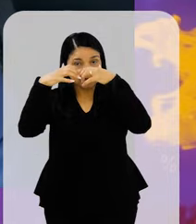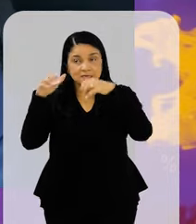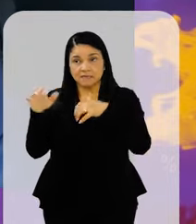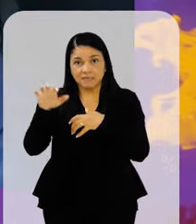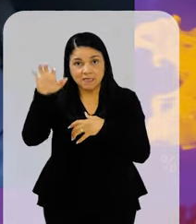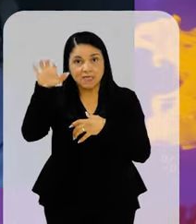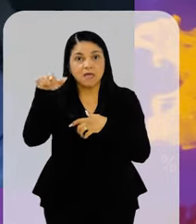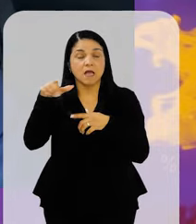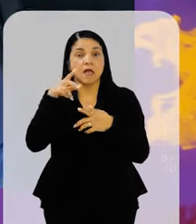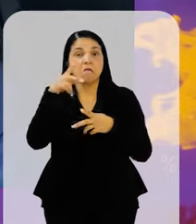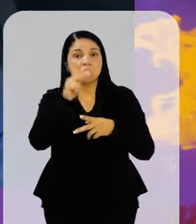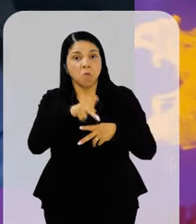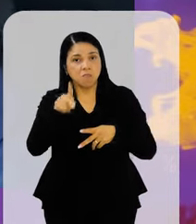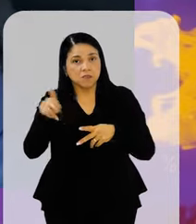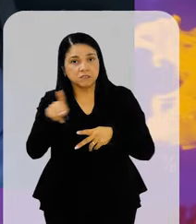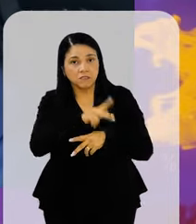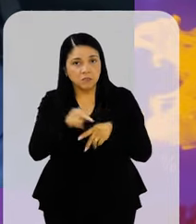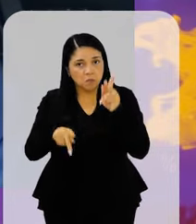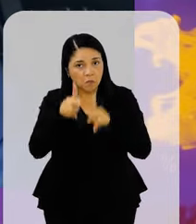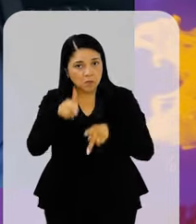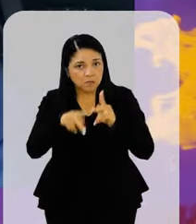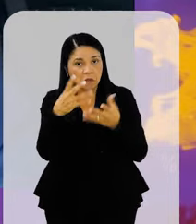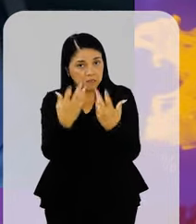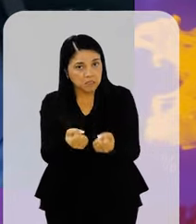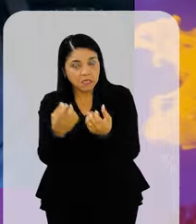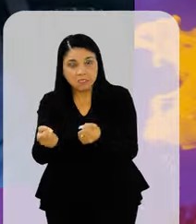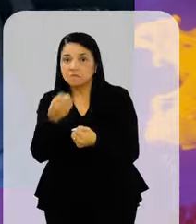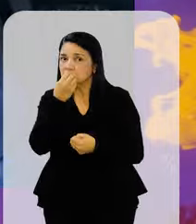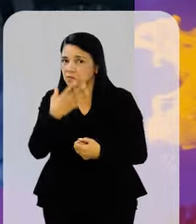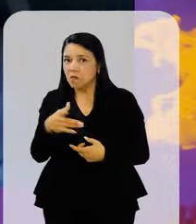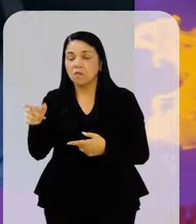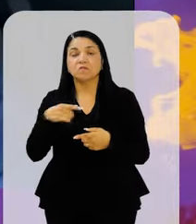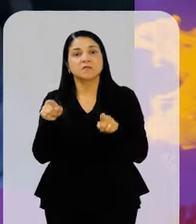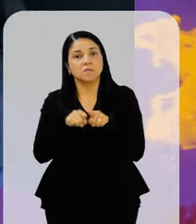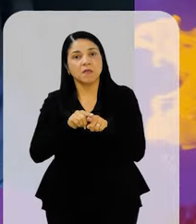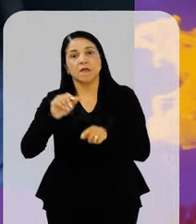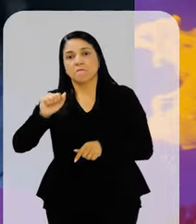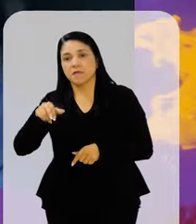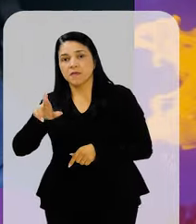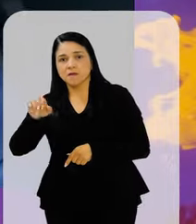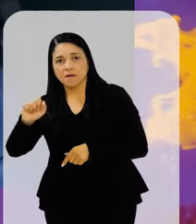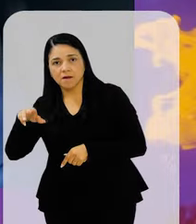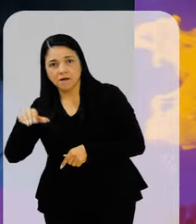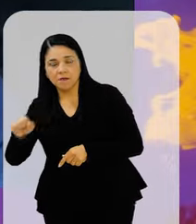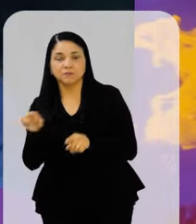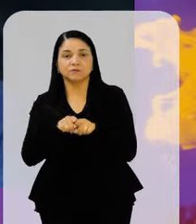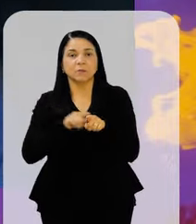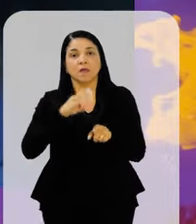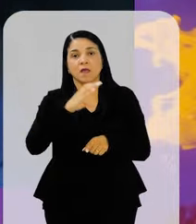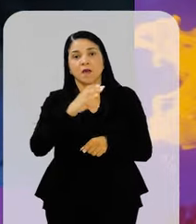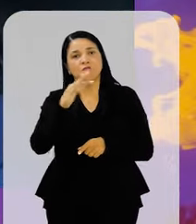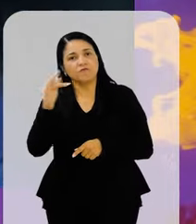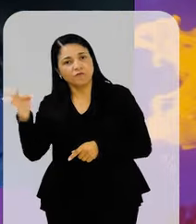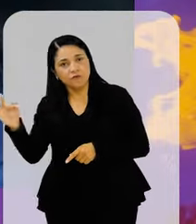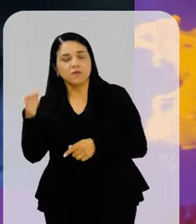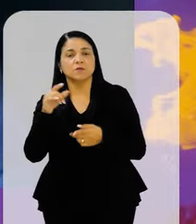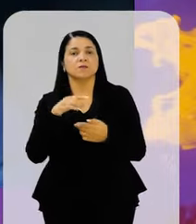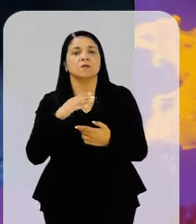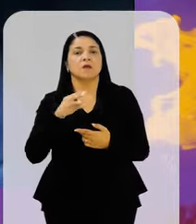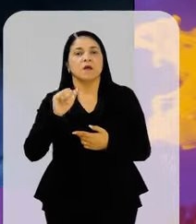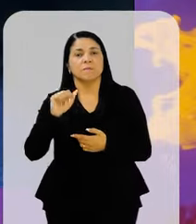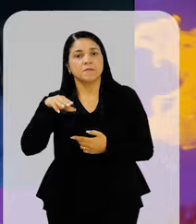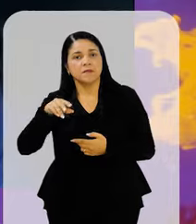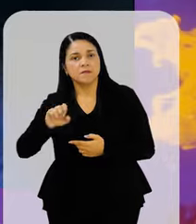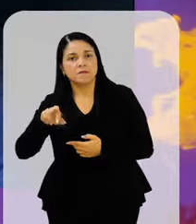população adere, né? É bacana, assim como tem que ser o americano em Campos, assim como tem que ser a Cabo Friense em Cabo Frio. Eu acho